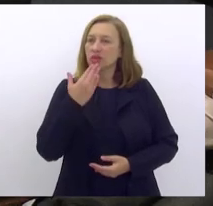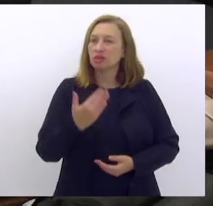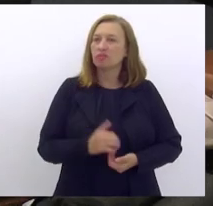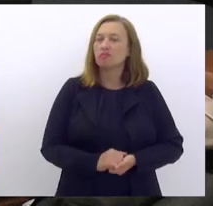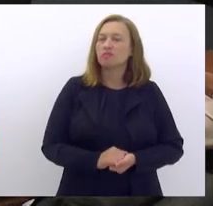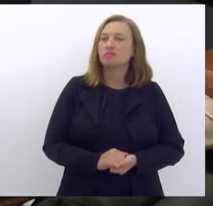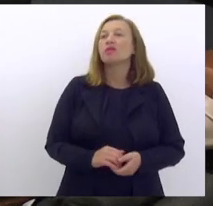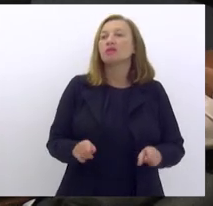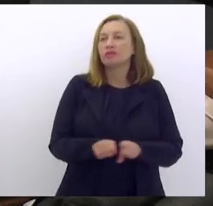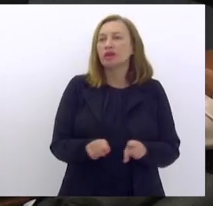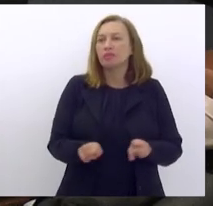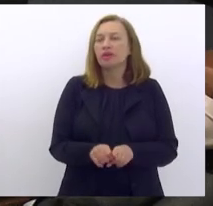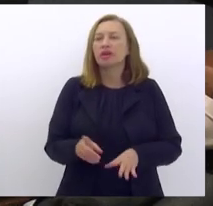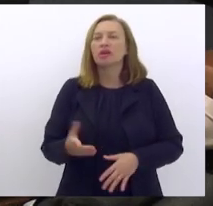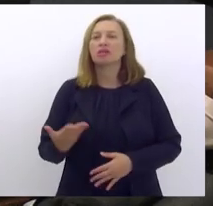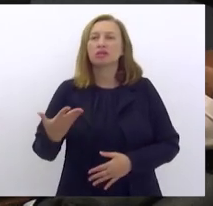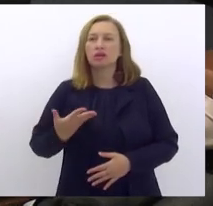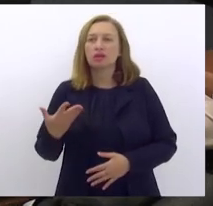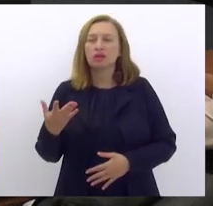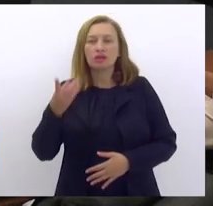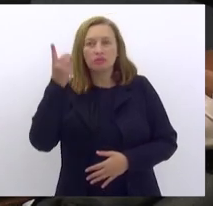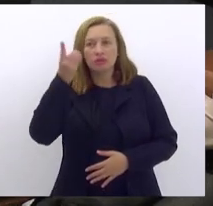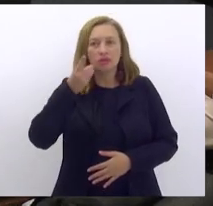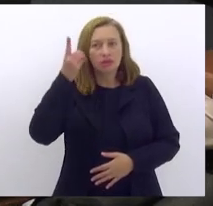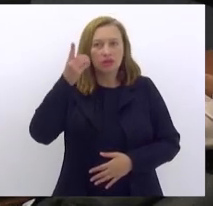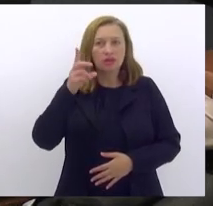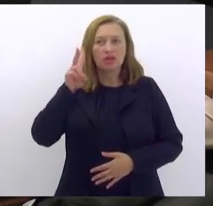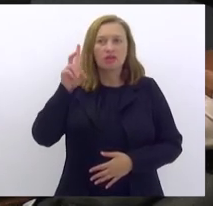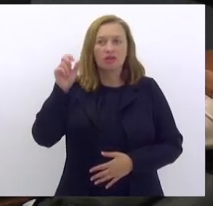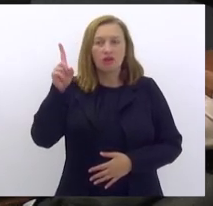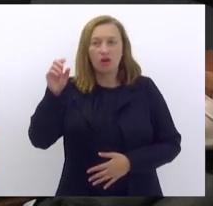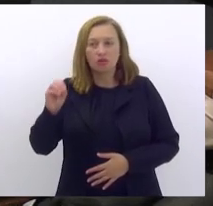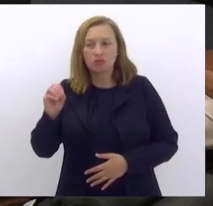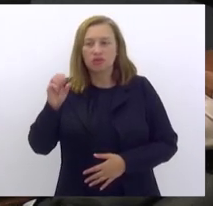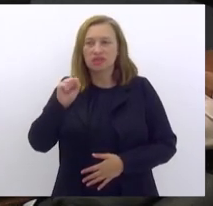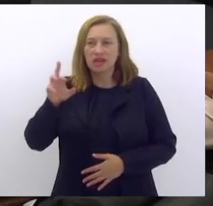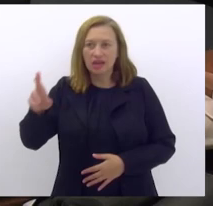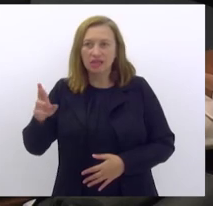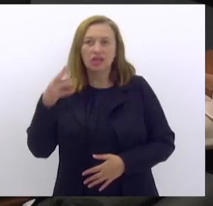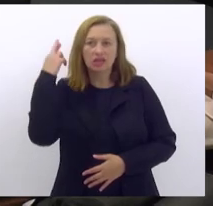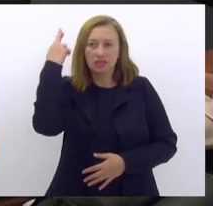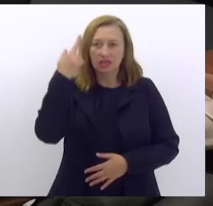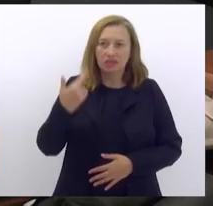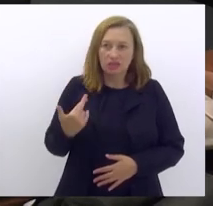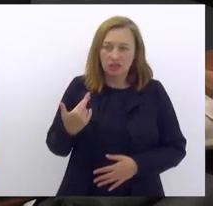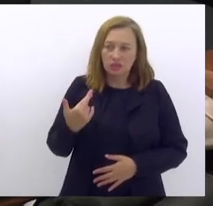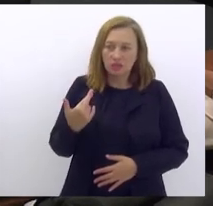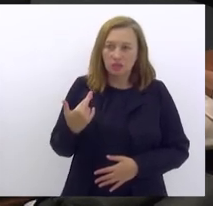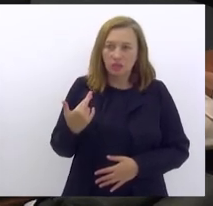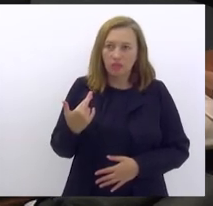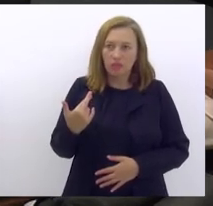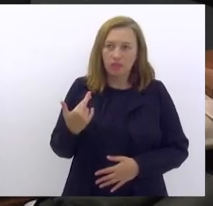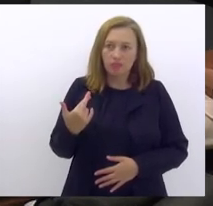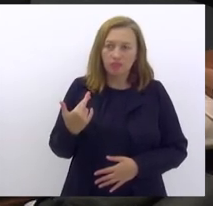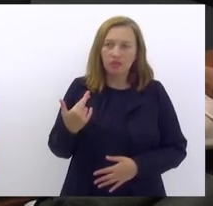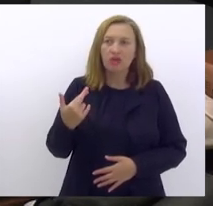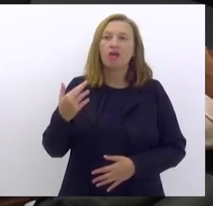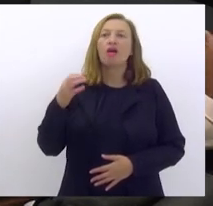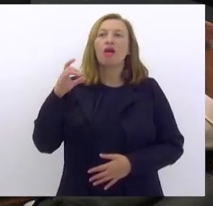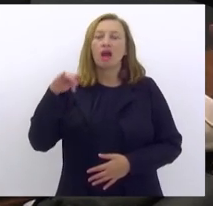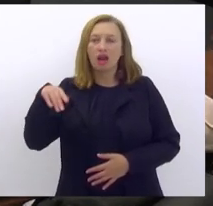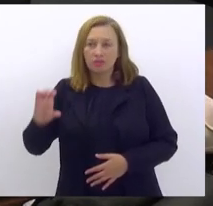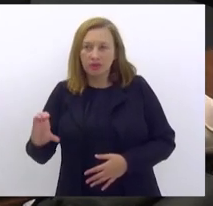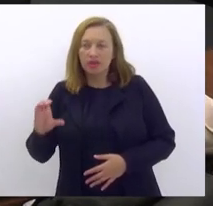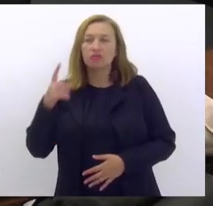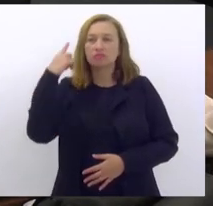Também coautoria aqui para o nosso nobre deputado Valdo César, Renata Souza, Carlos Mick,